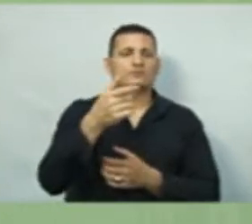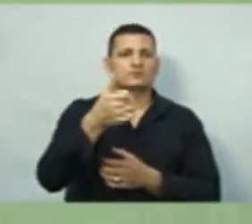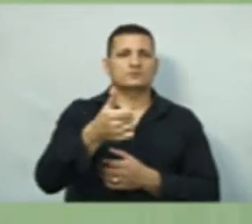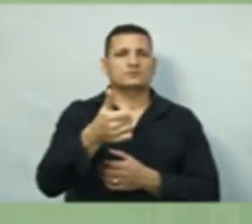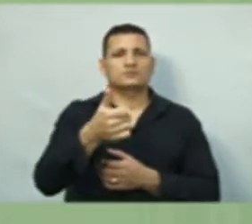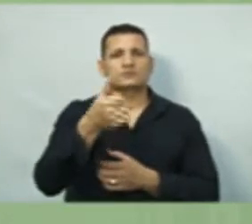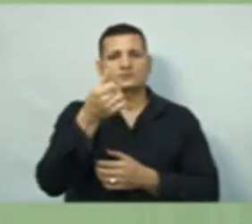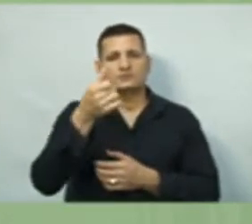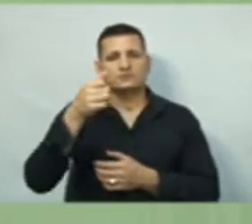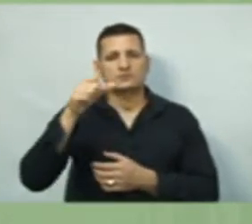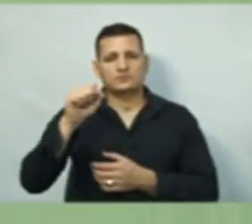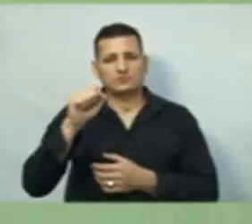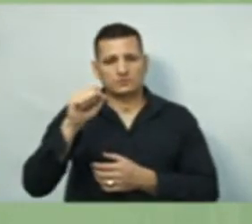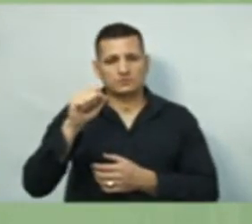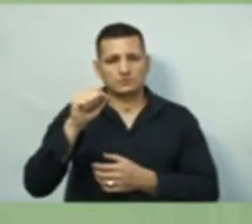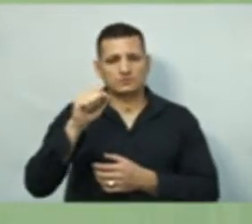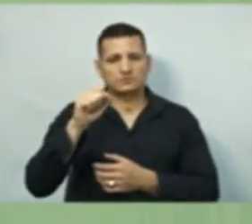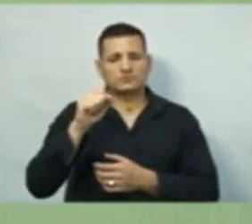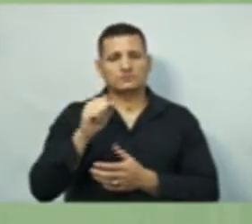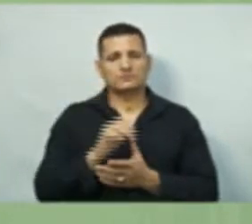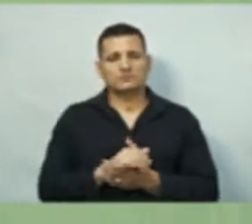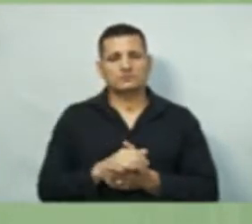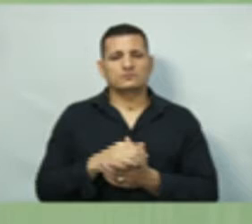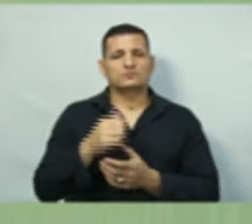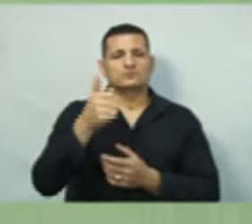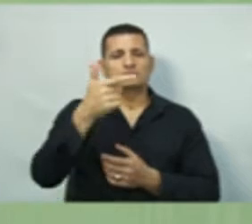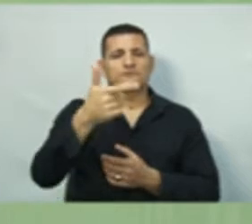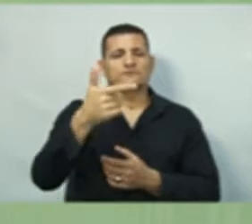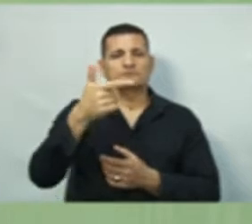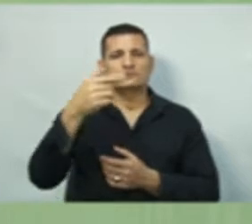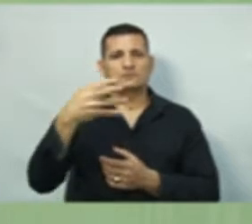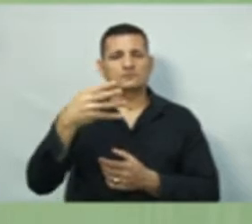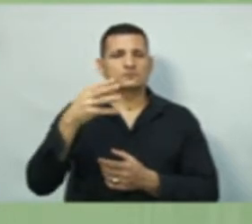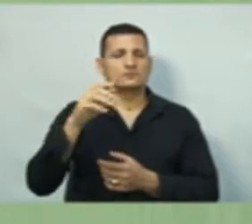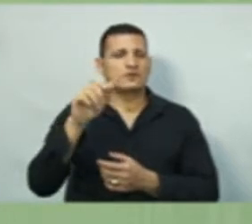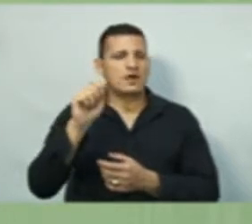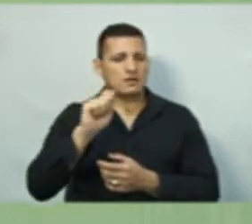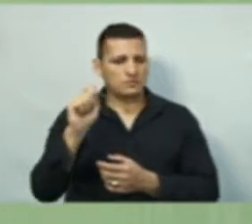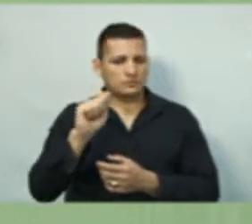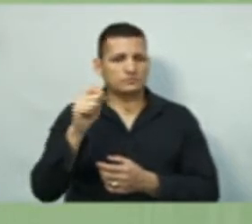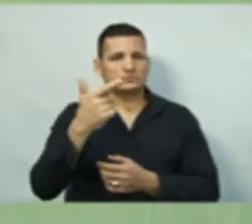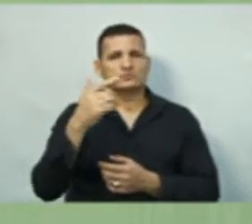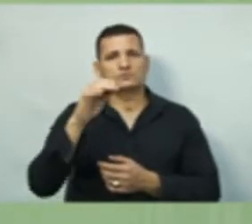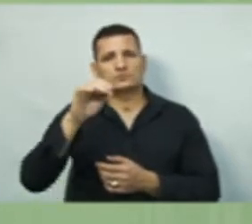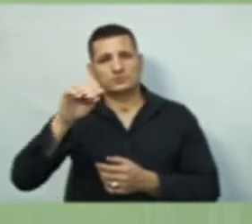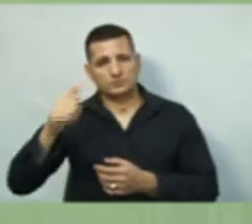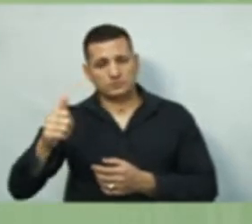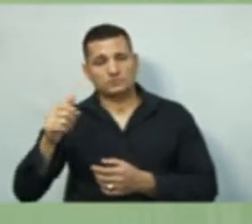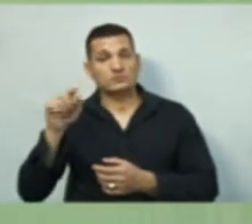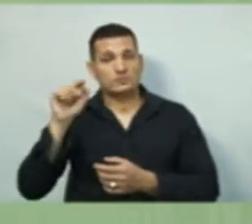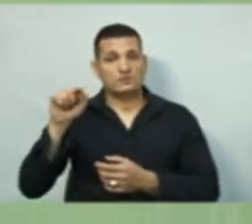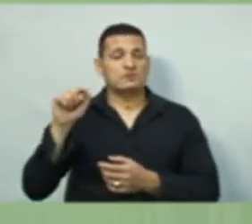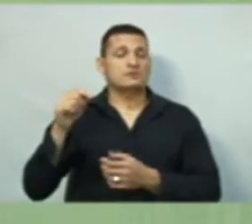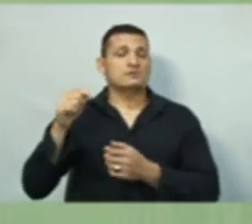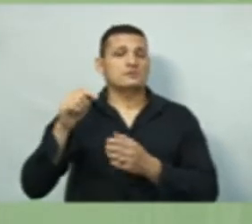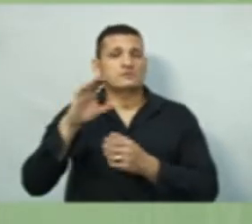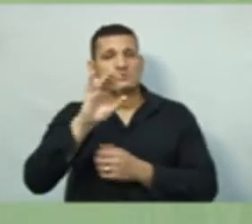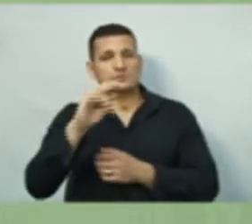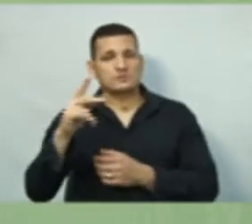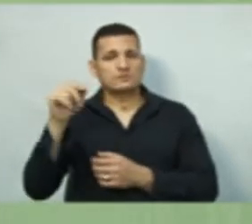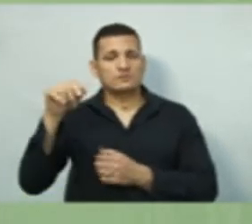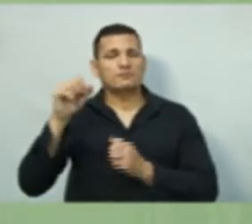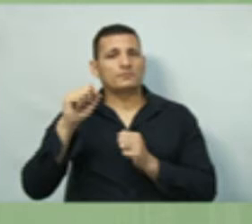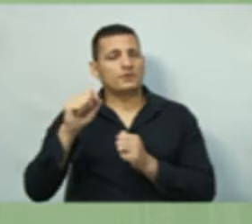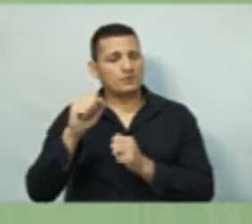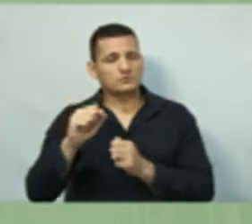2168, de 24 de agosto de 2001, as cooperativas podem participar de sociedades